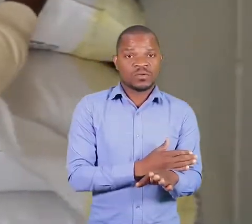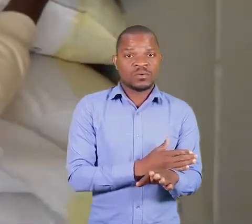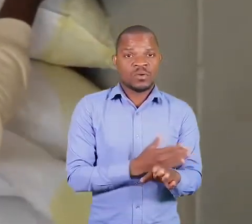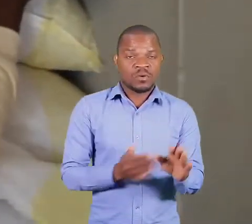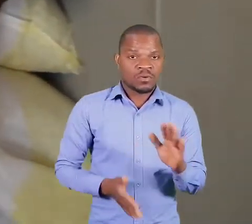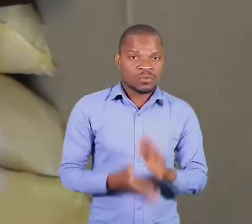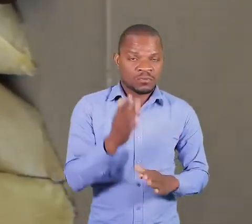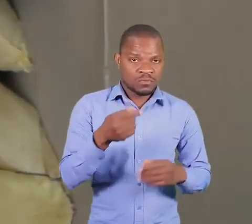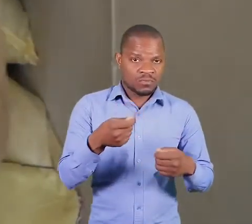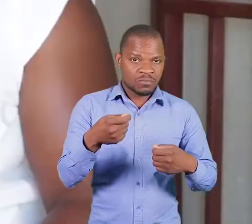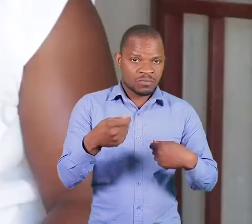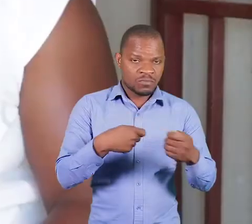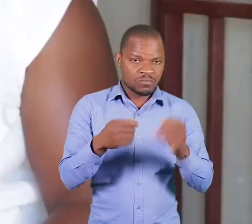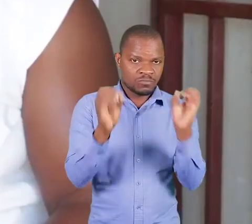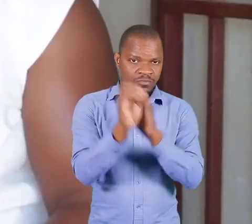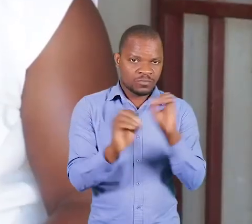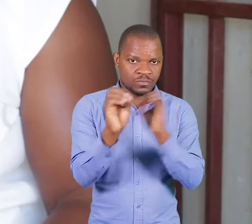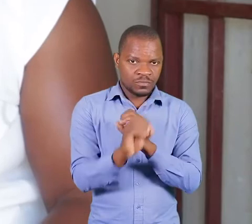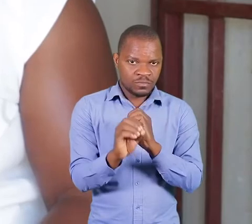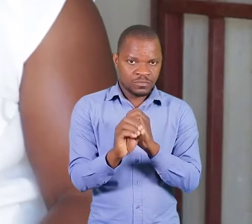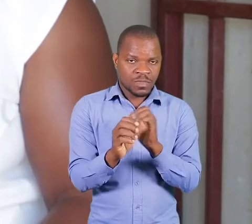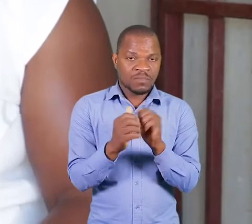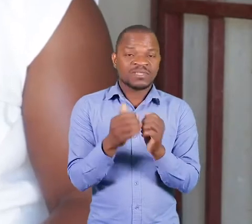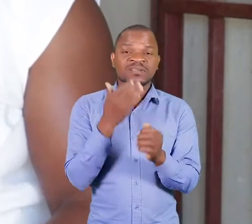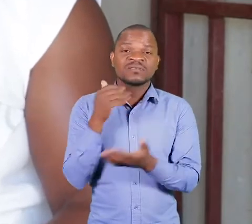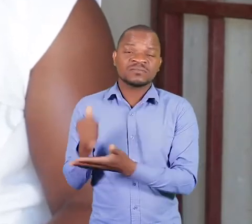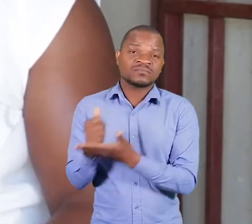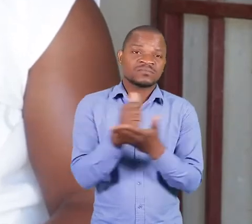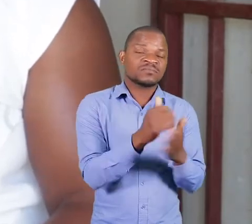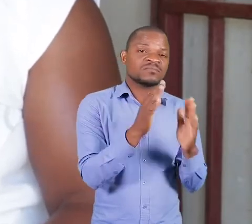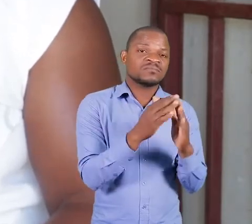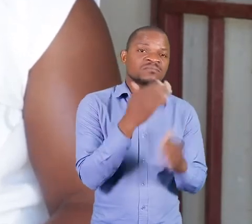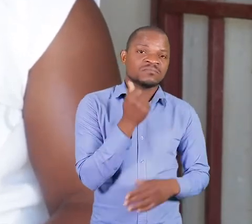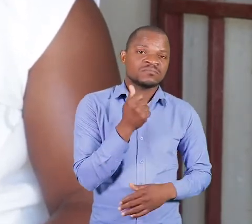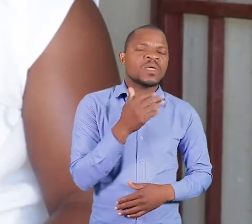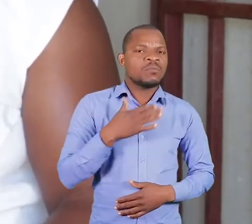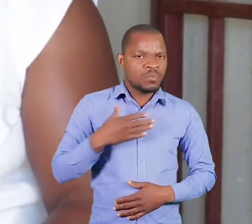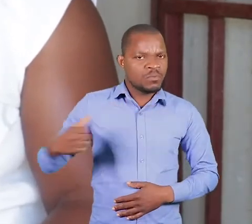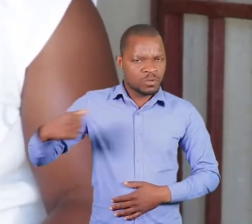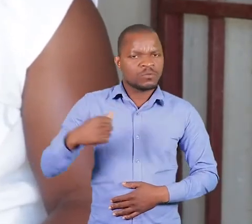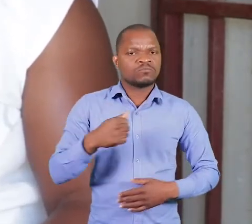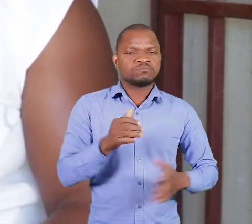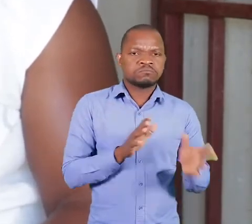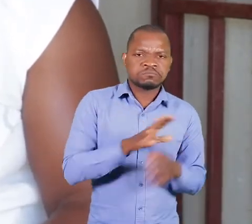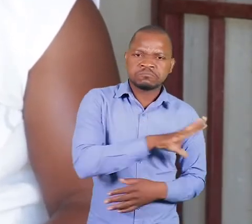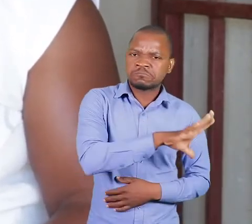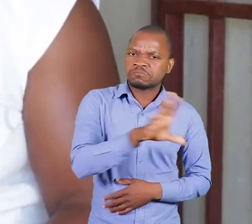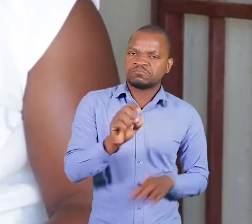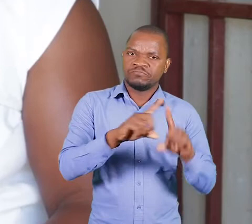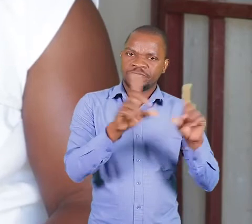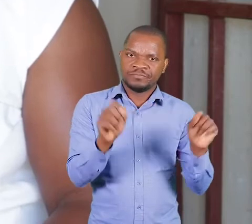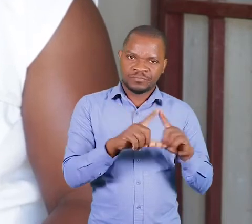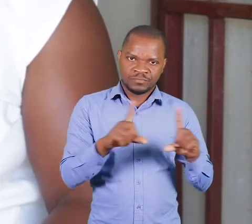Antes de eu começar com esse negócio, ele que fazia tudo lá em casa. Cuidava de nós todos, da